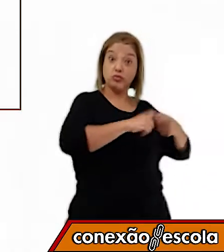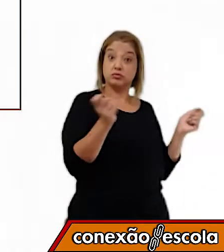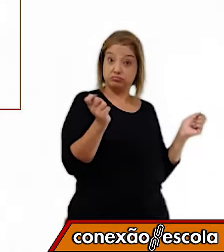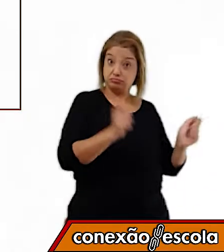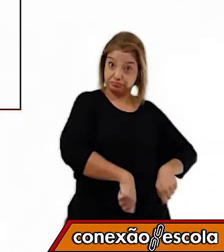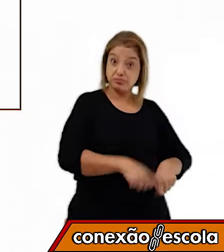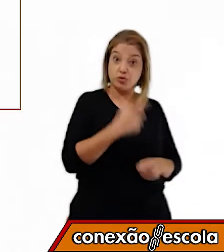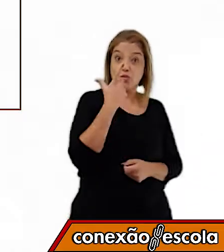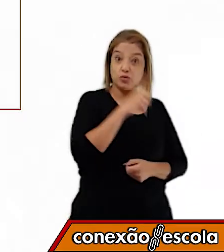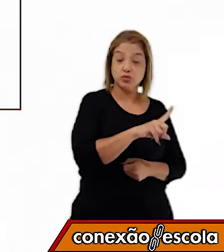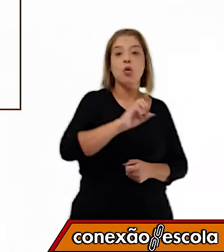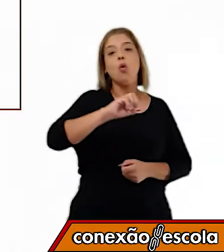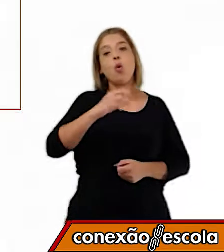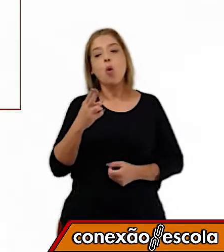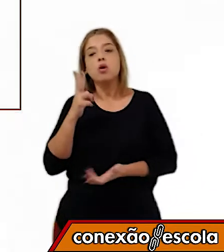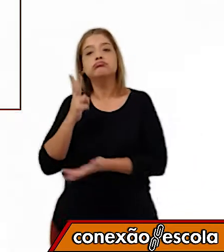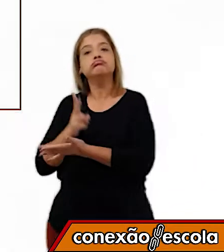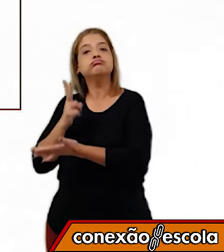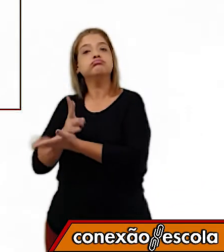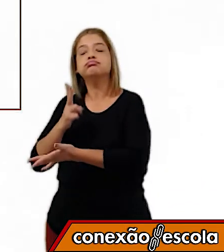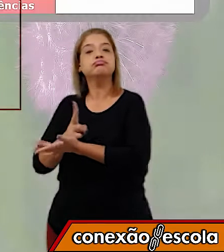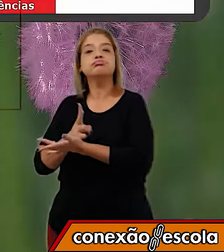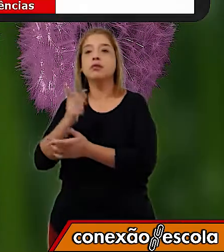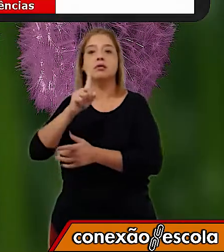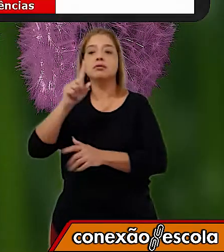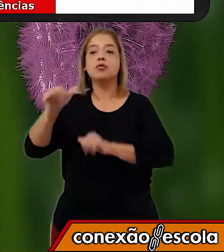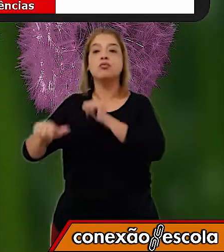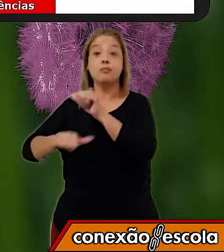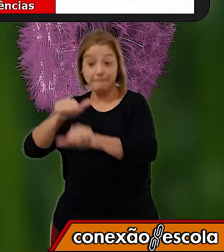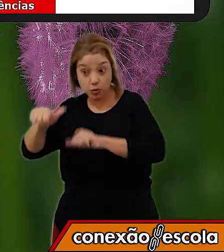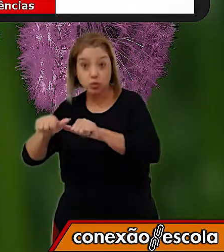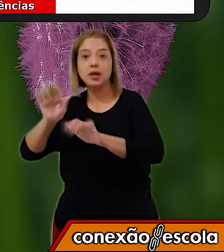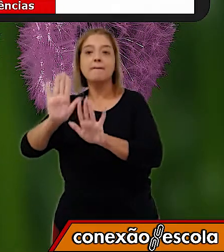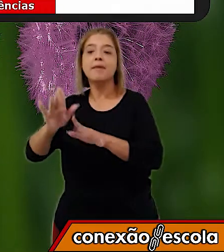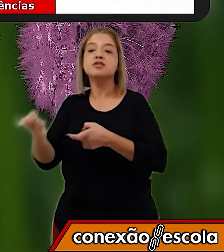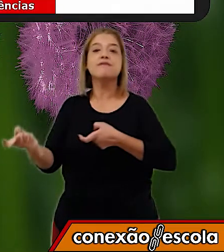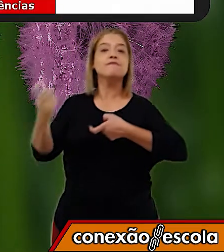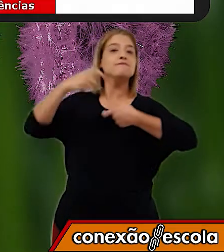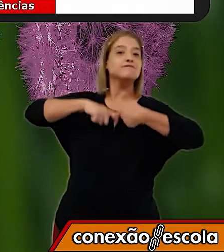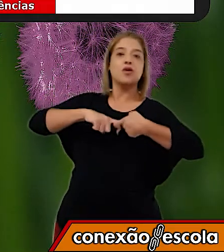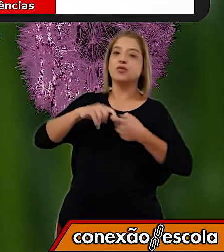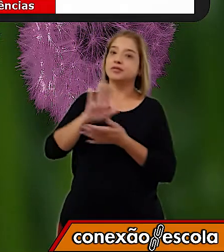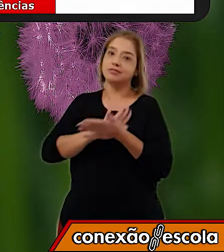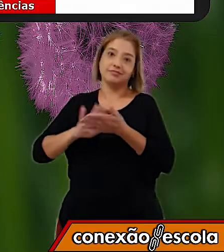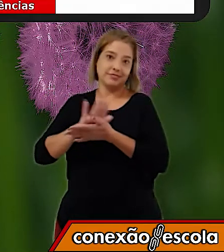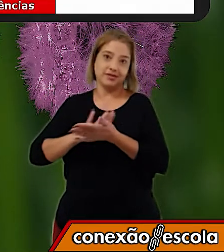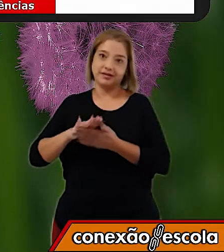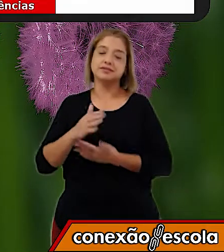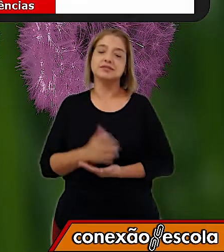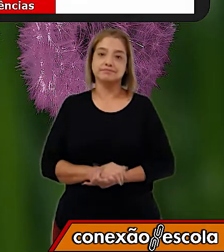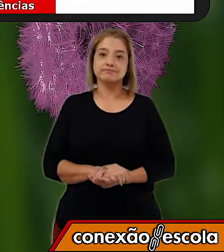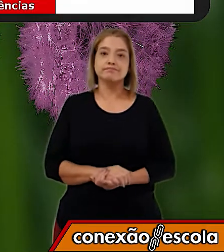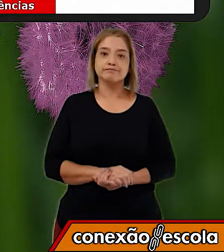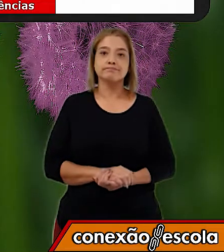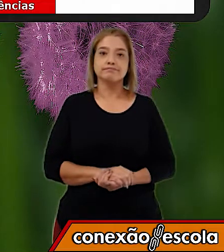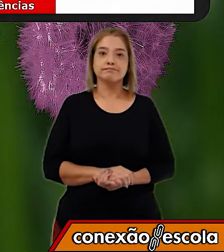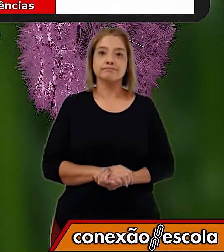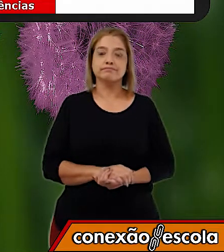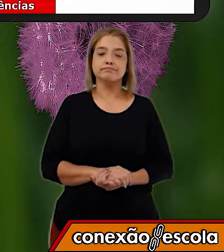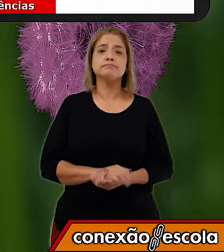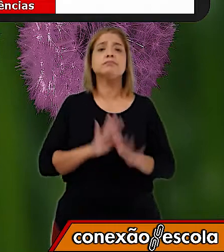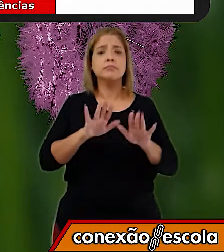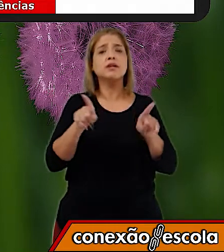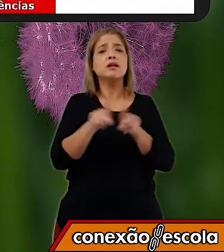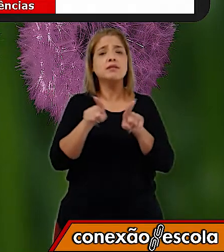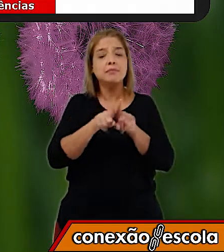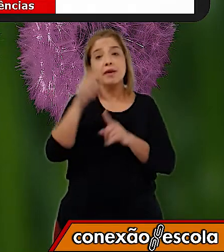ao estado anterior, e outras podem ser irreversíveis, quando não é possível voltar ao estado anterior.